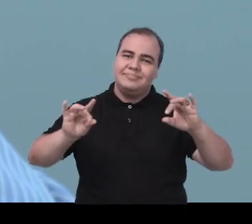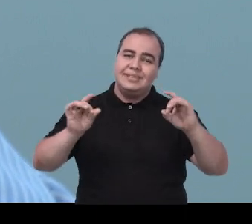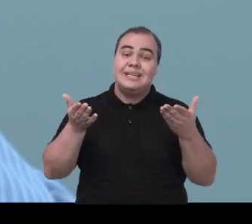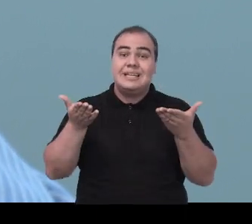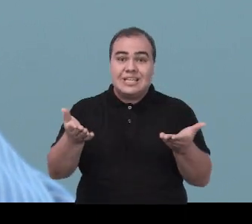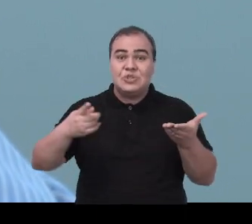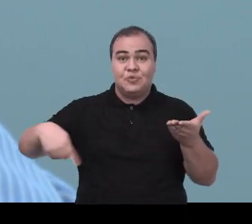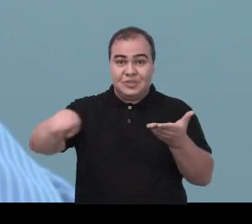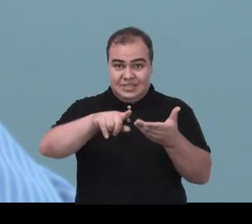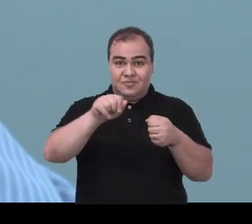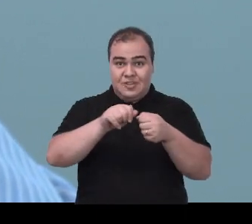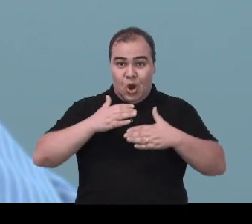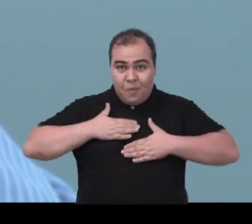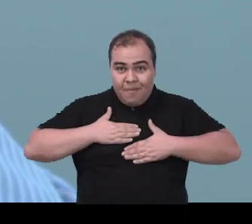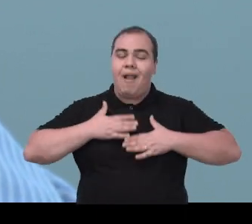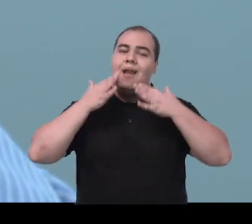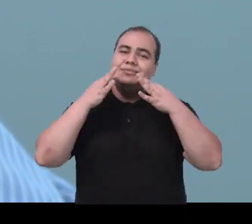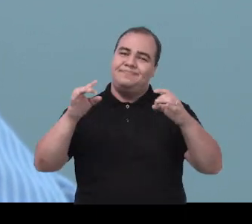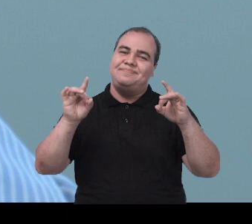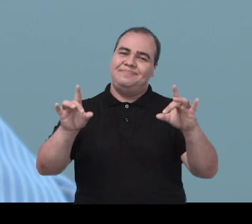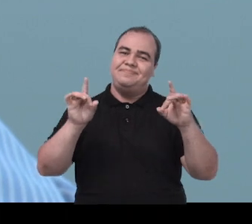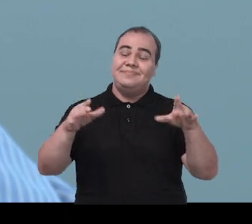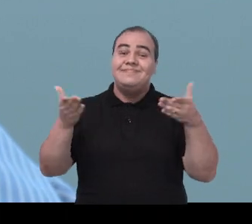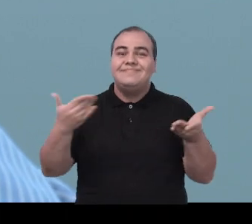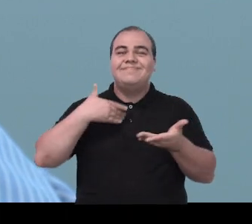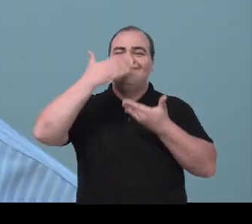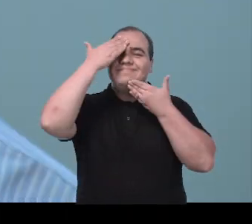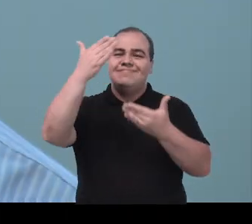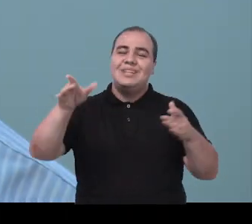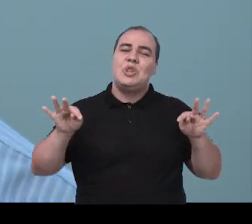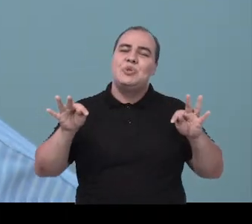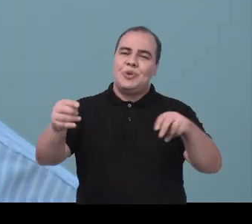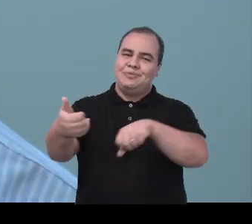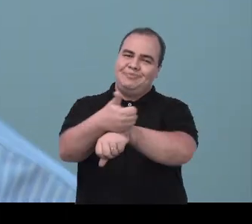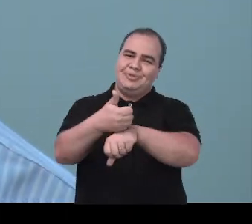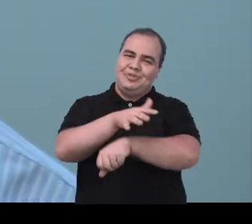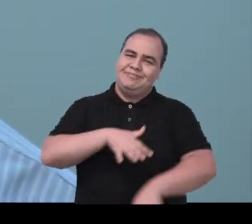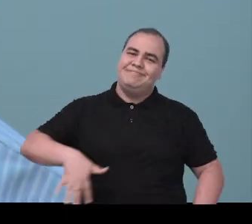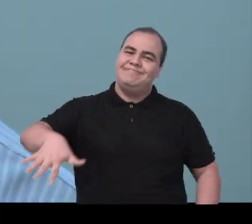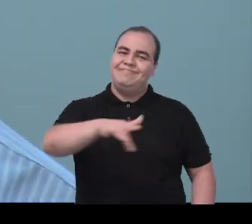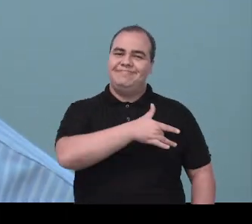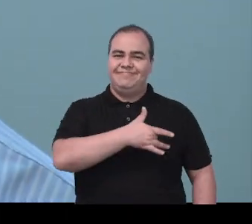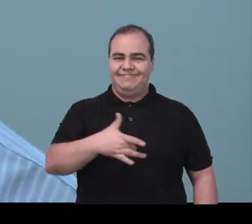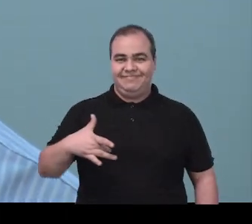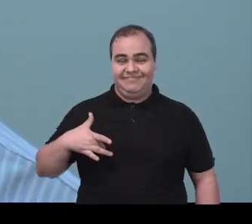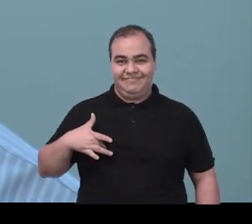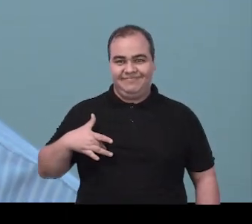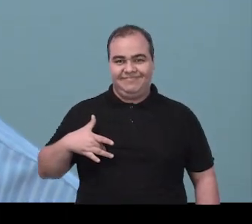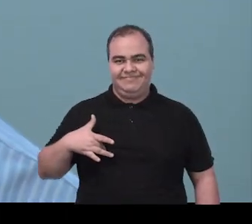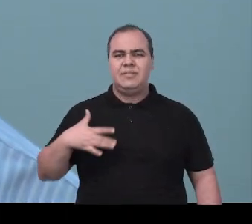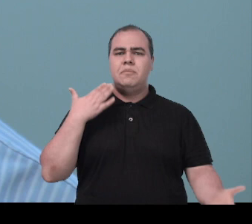atenção especial, e isso que vocês tiveram comigo, uma atenção especial. Então eu agradeço a todos os profissionais da